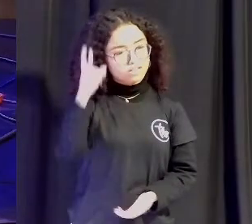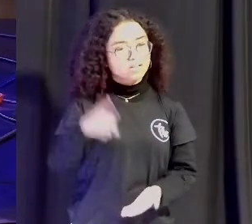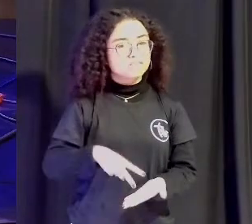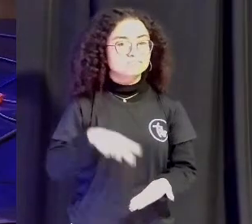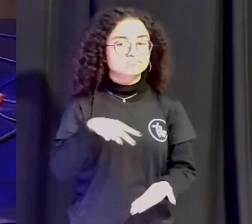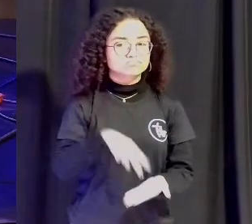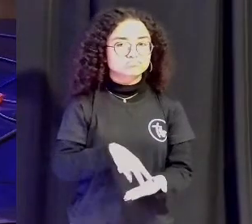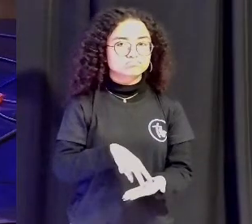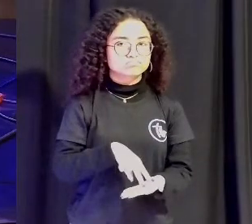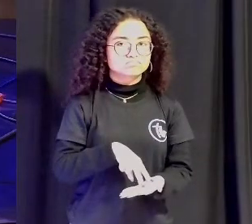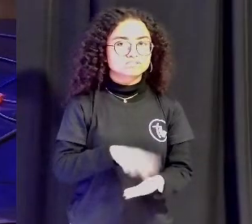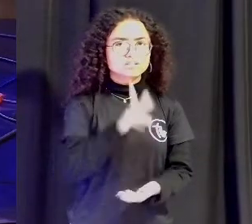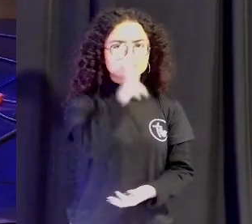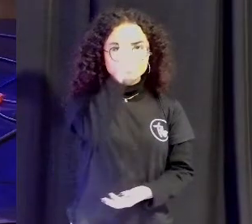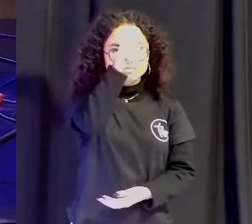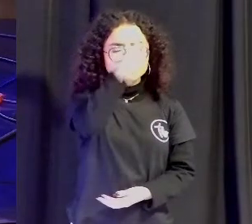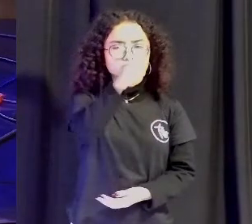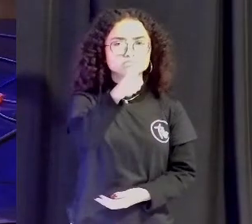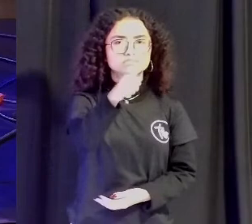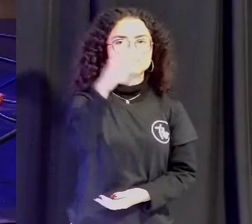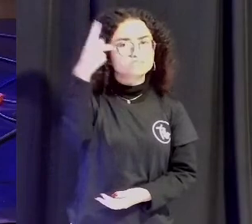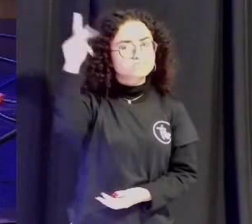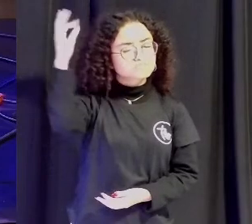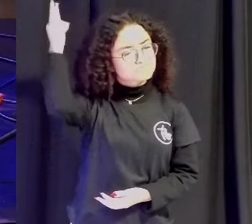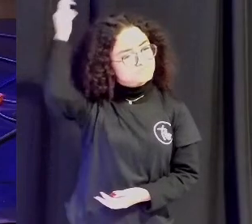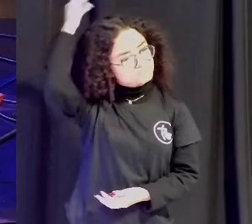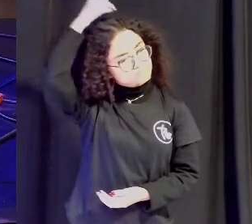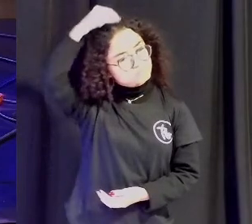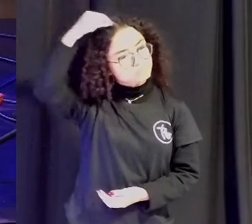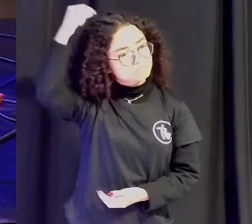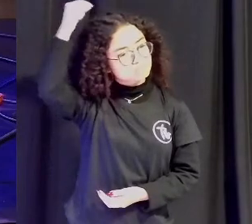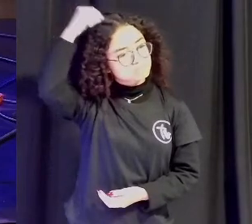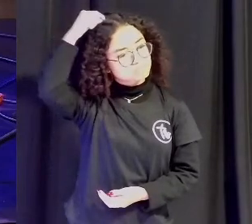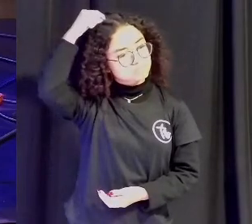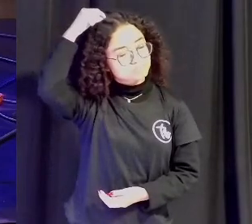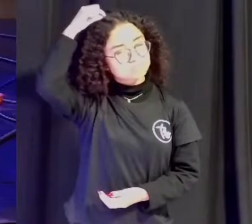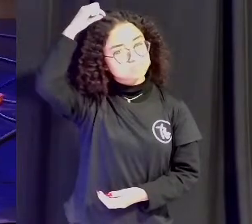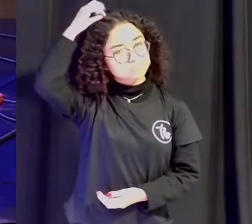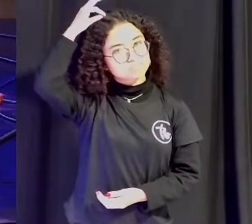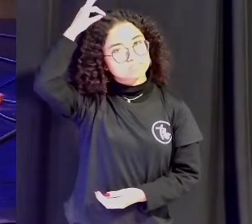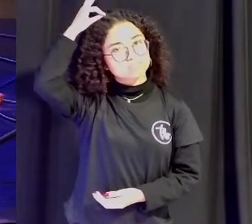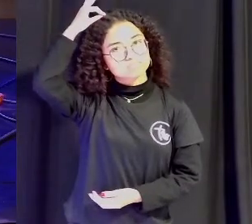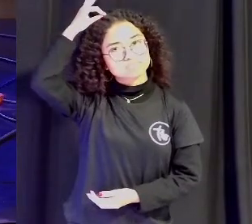levanta-os na força do Teu Espírito Santo, levanta-os.